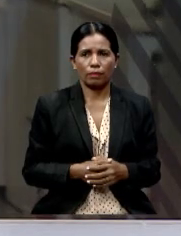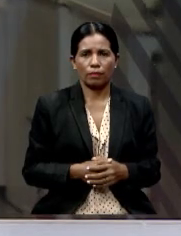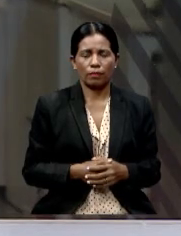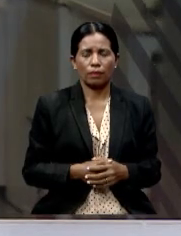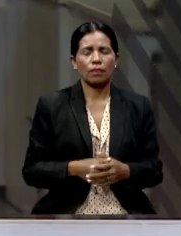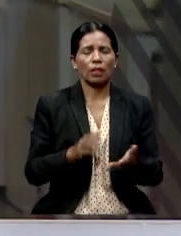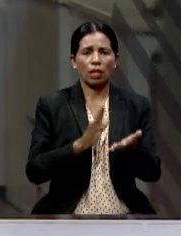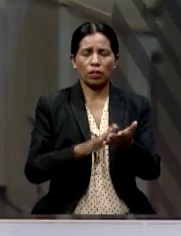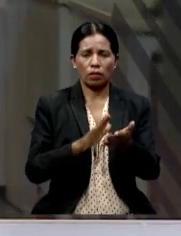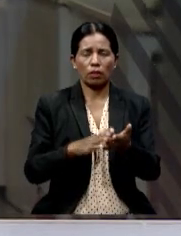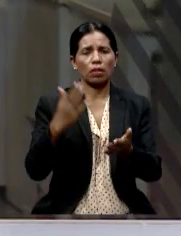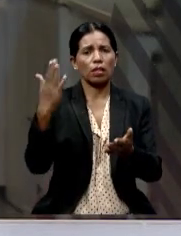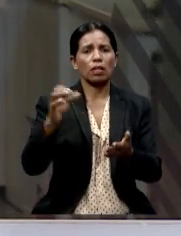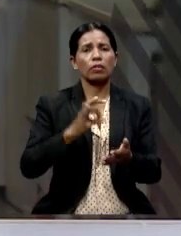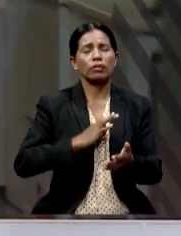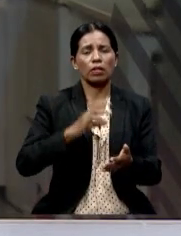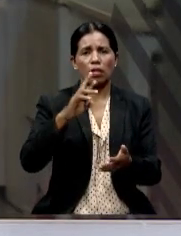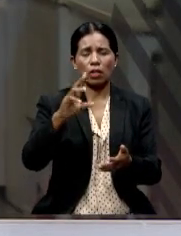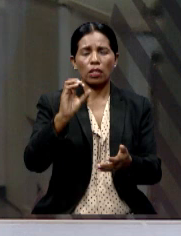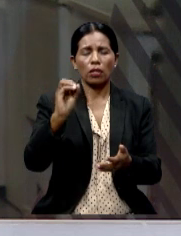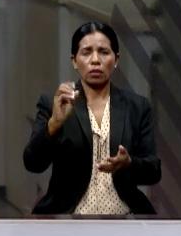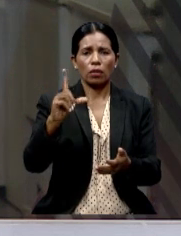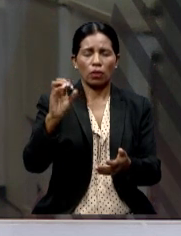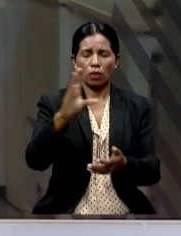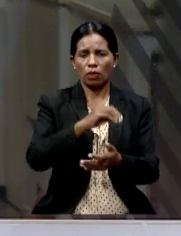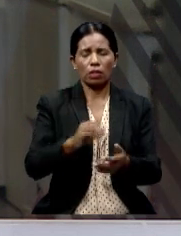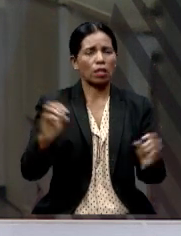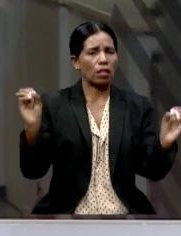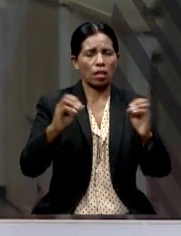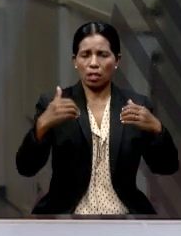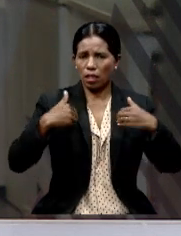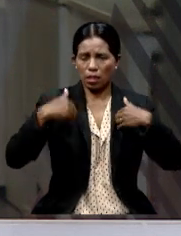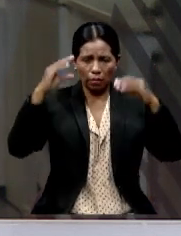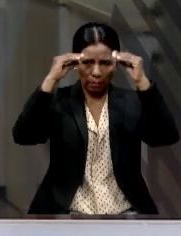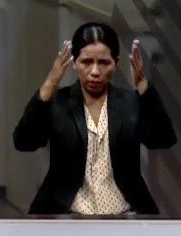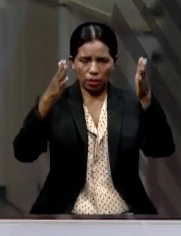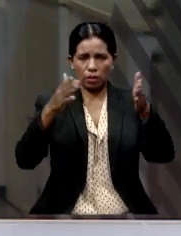Escola Básica Central Farol enfrenta problema menos professor.